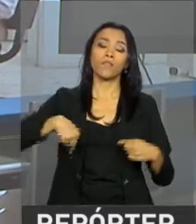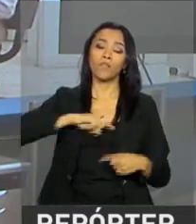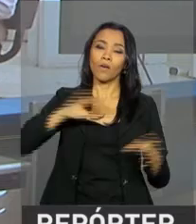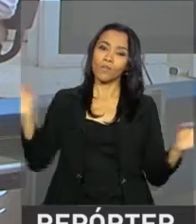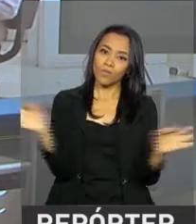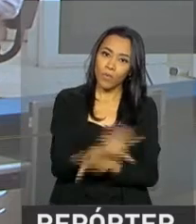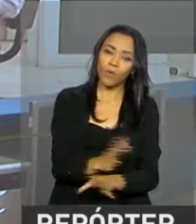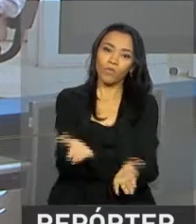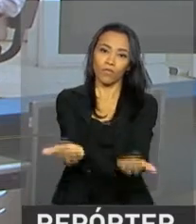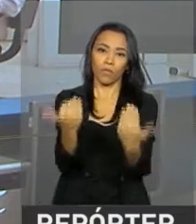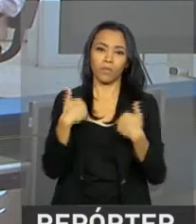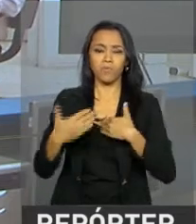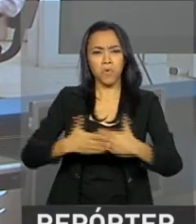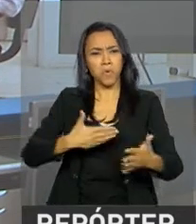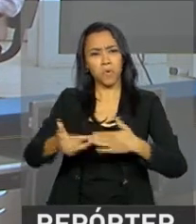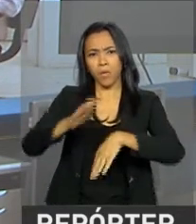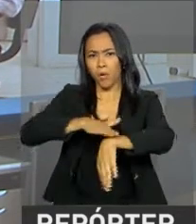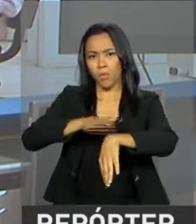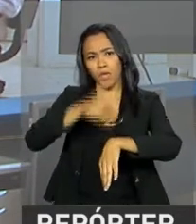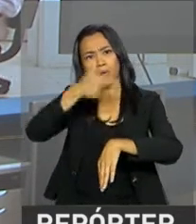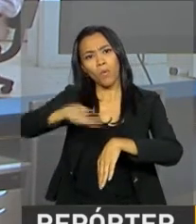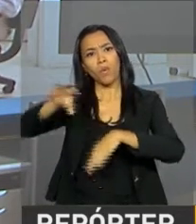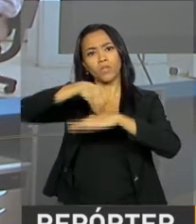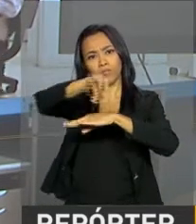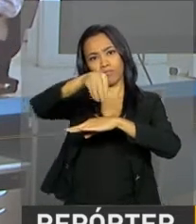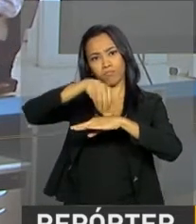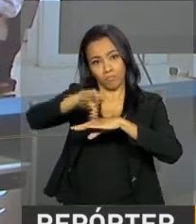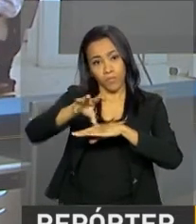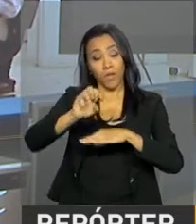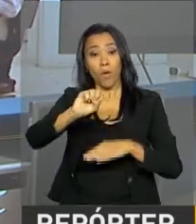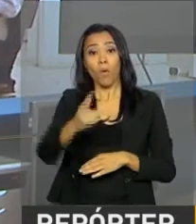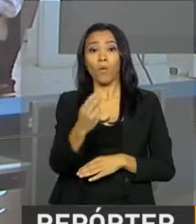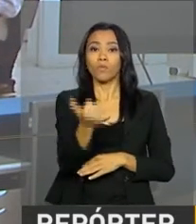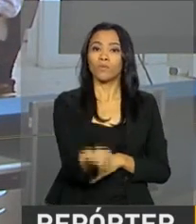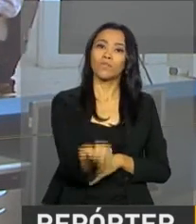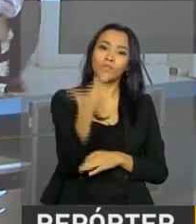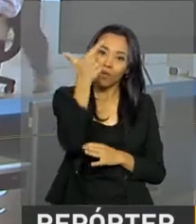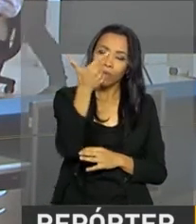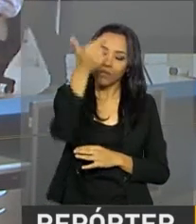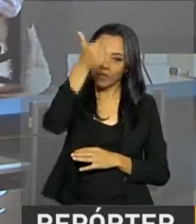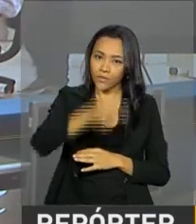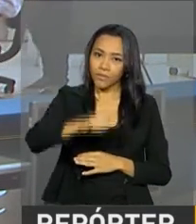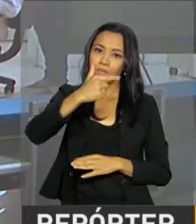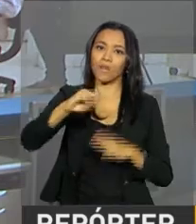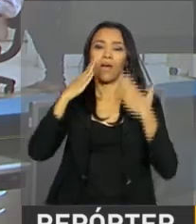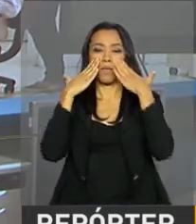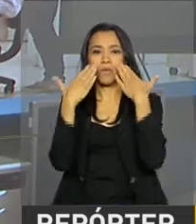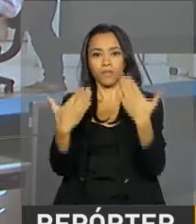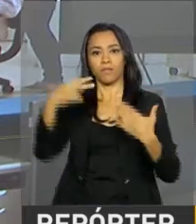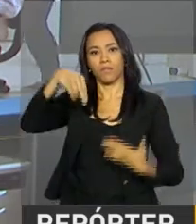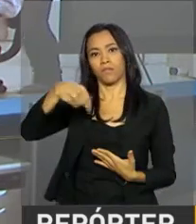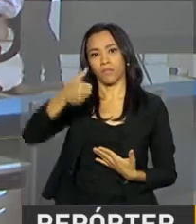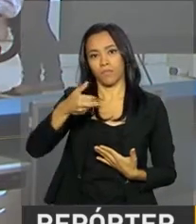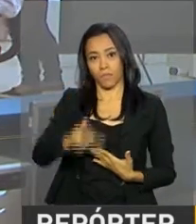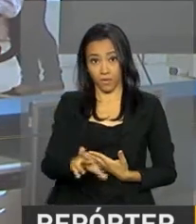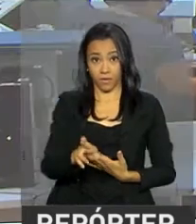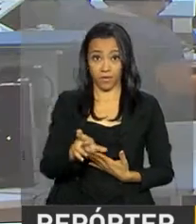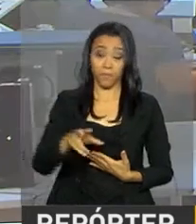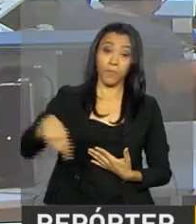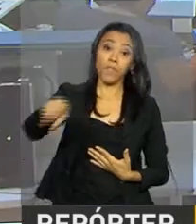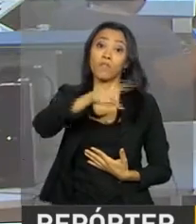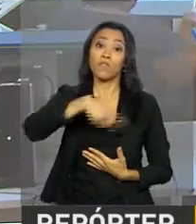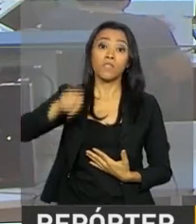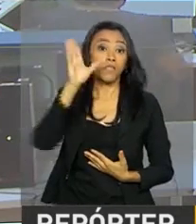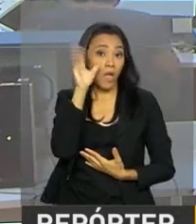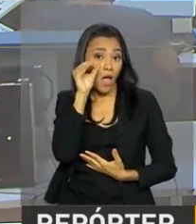voltamos a qualquer momento com outras informações ou ao meio-dia na próxima edição do repórter nbr